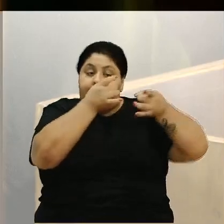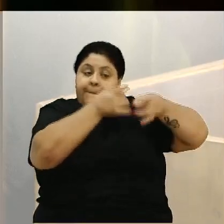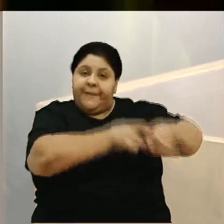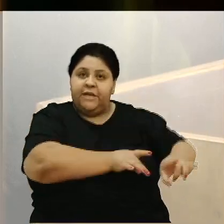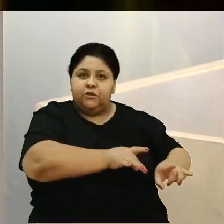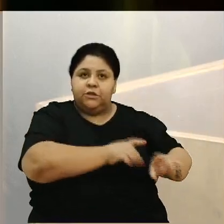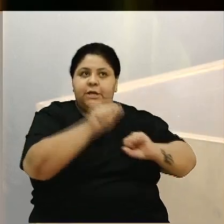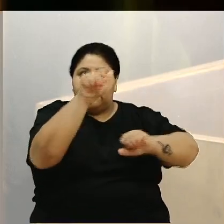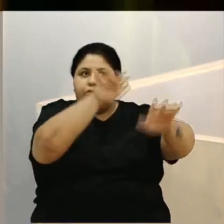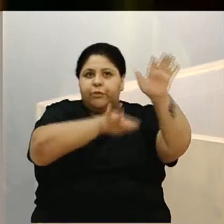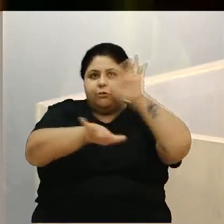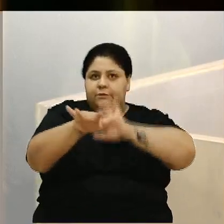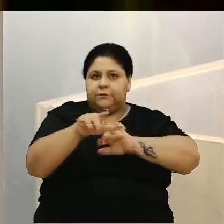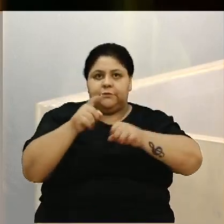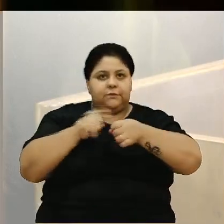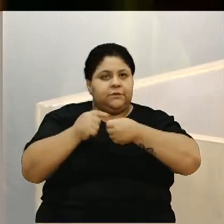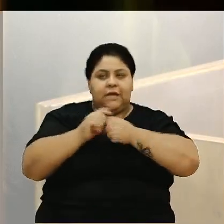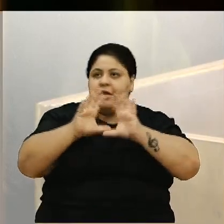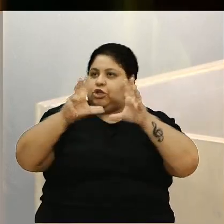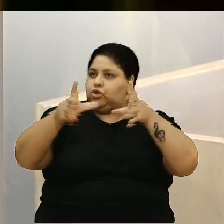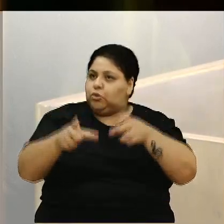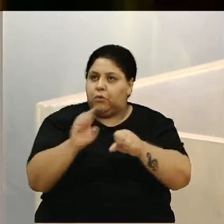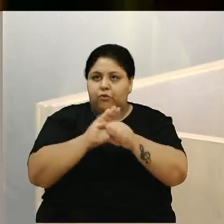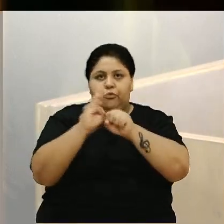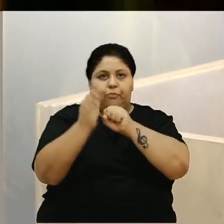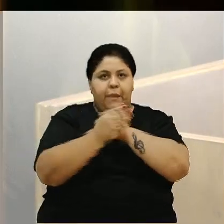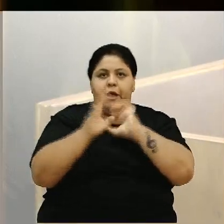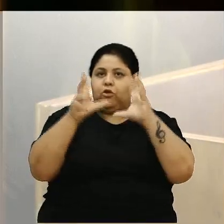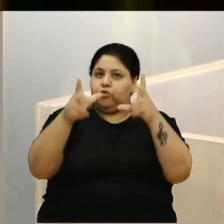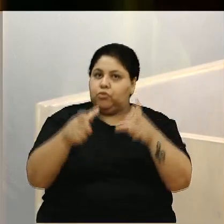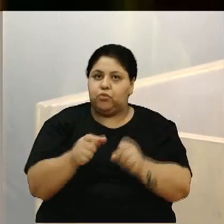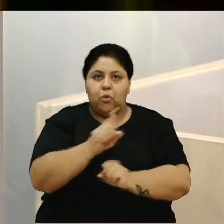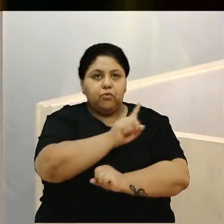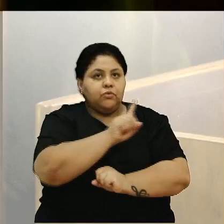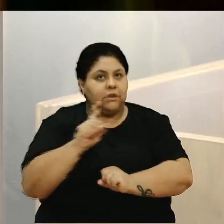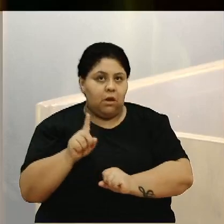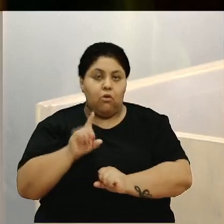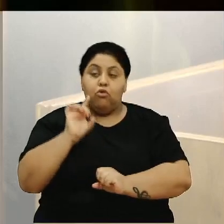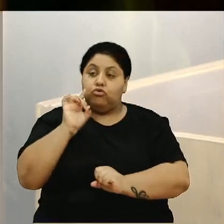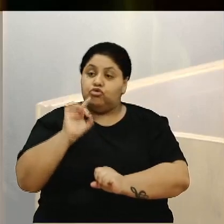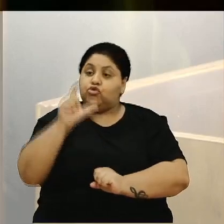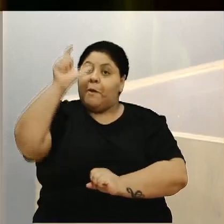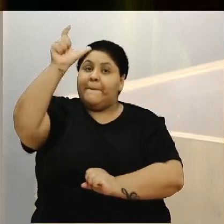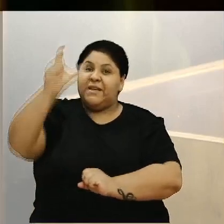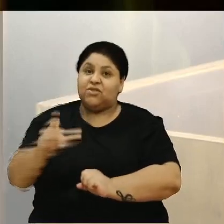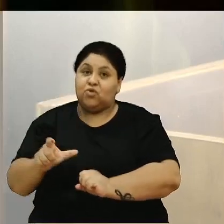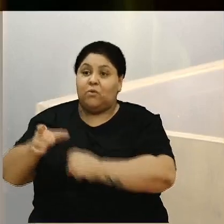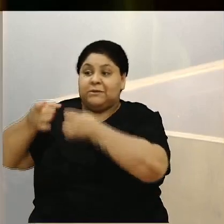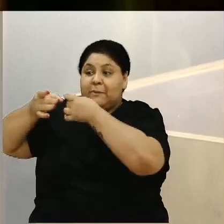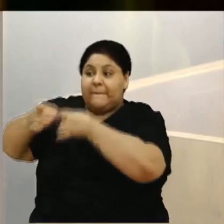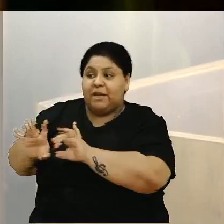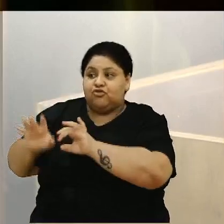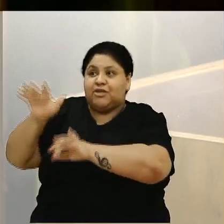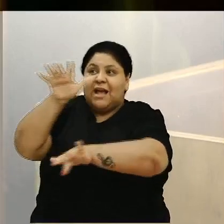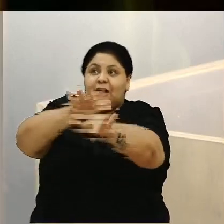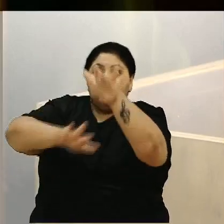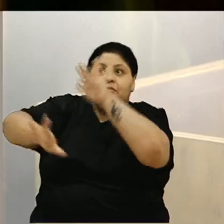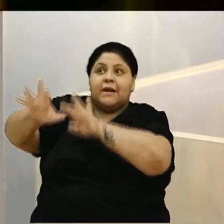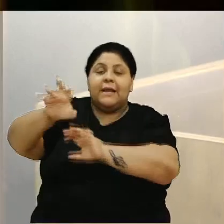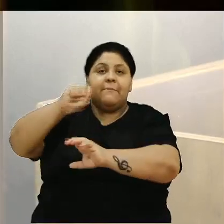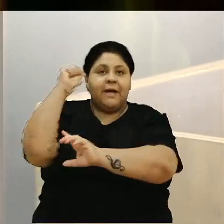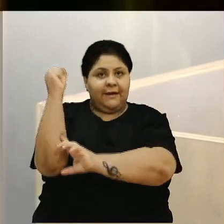ser a cidade inteira ou o bairro inteiro, né, que vai ser. Essa é uma informação muito importante. E, por fim, eu